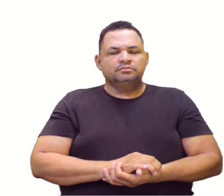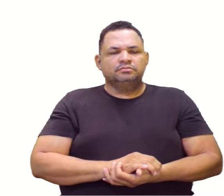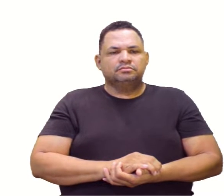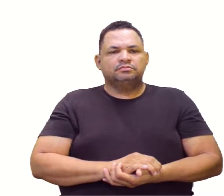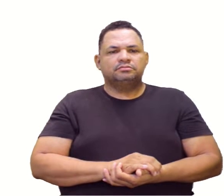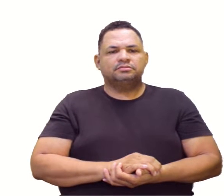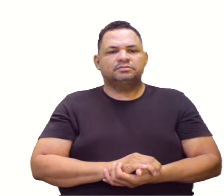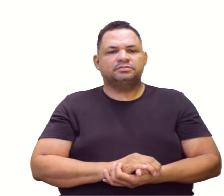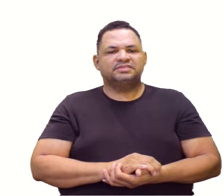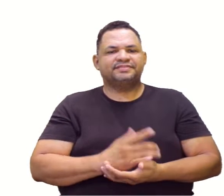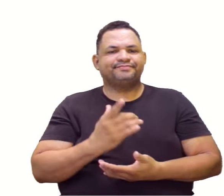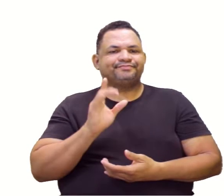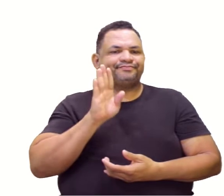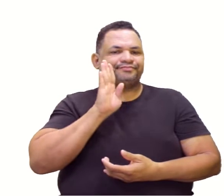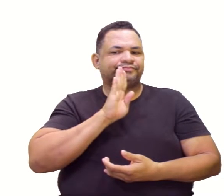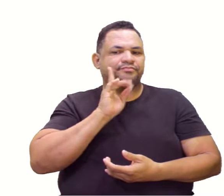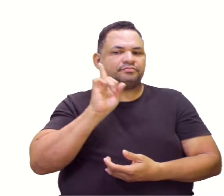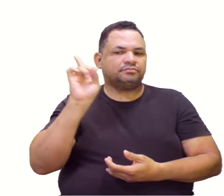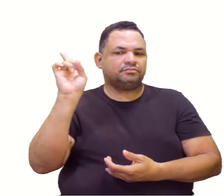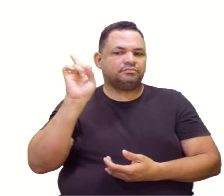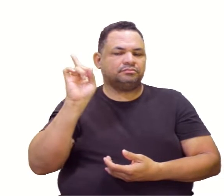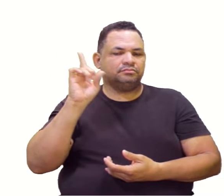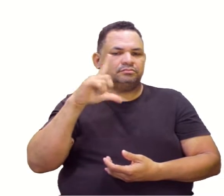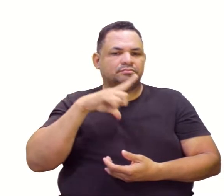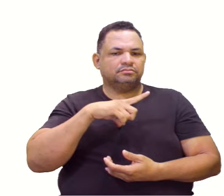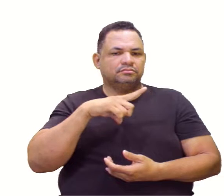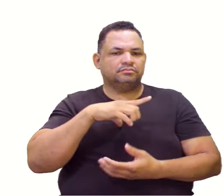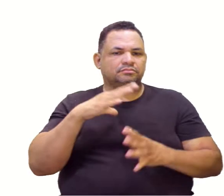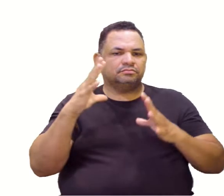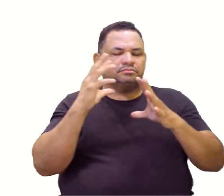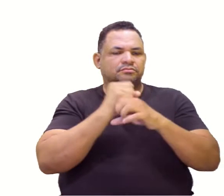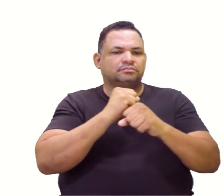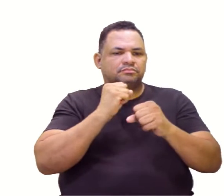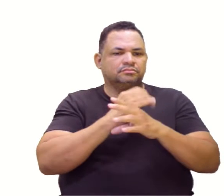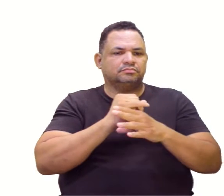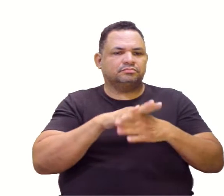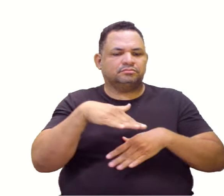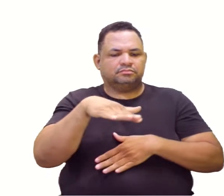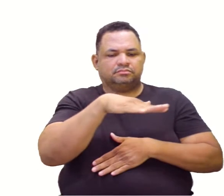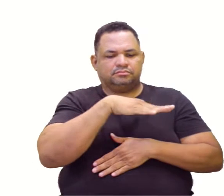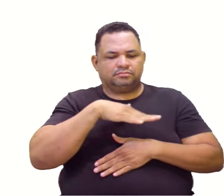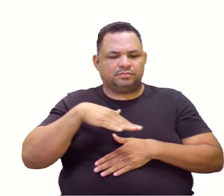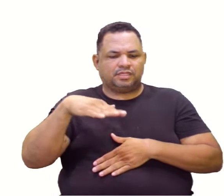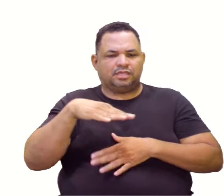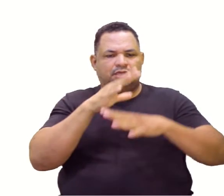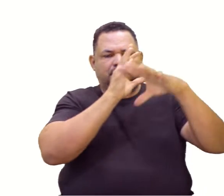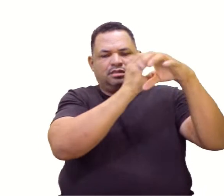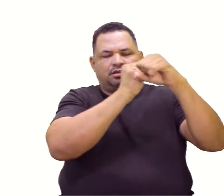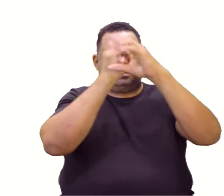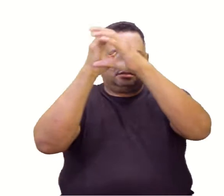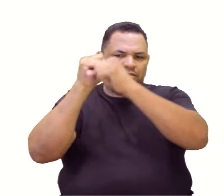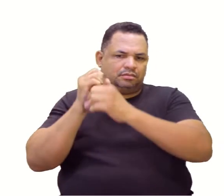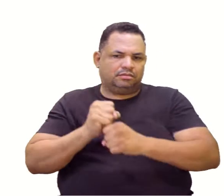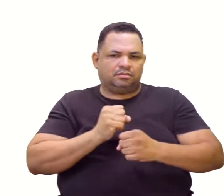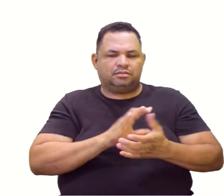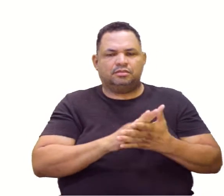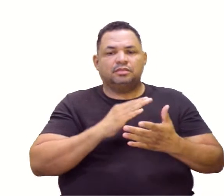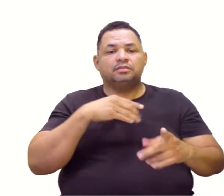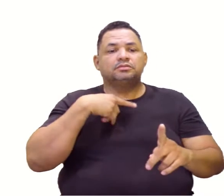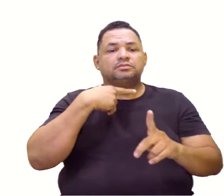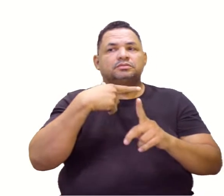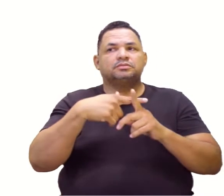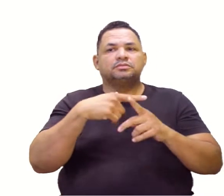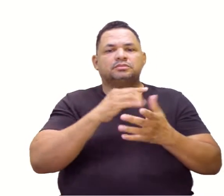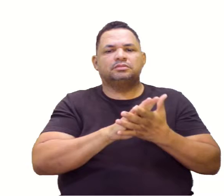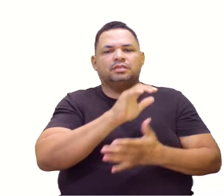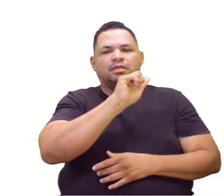do triângulo, olha que bacana. Aqui a gente tem para fazer o cálculo da área E do perímetro. Que legal. Beleza, o perímetro é a soma de todos os lados,